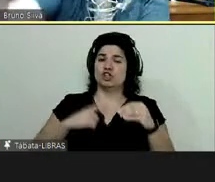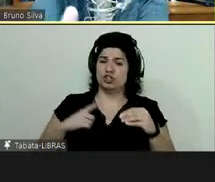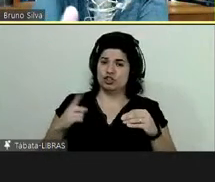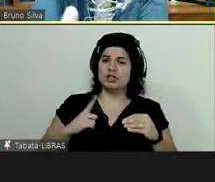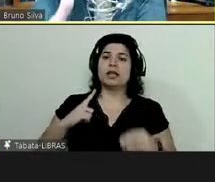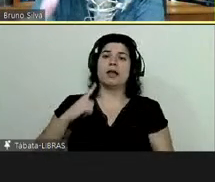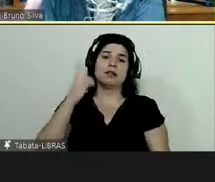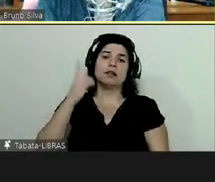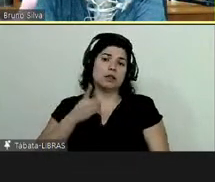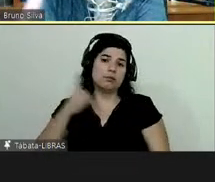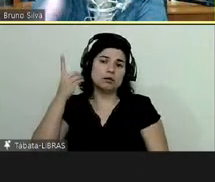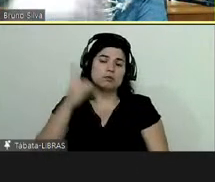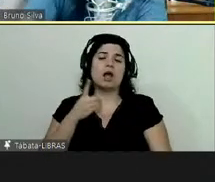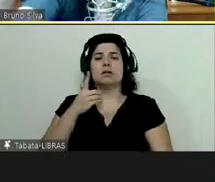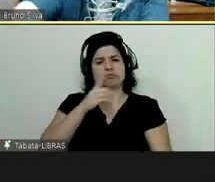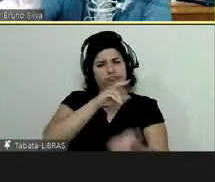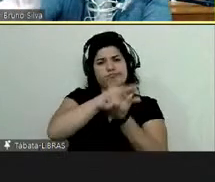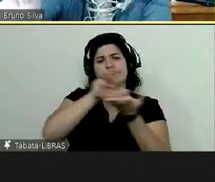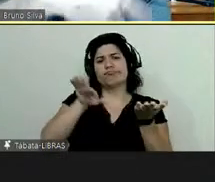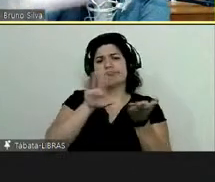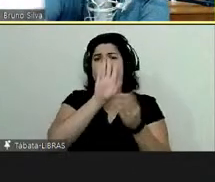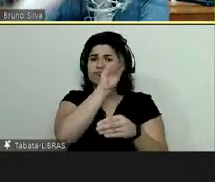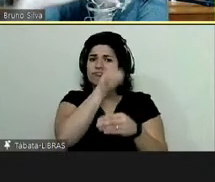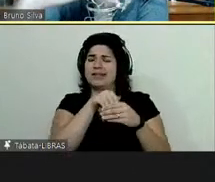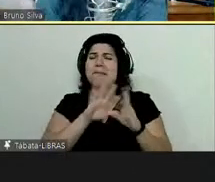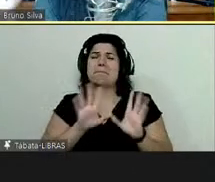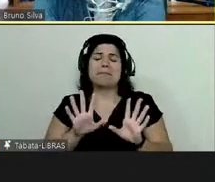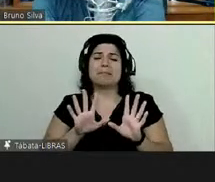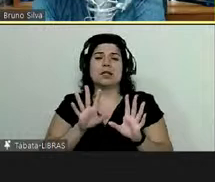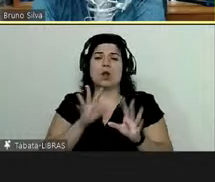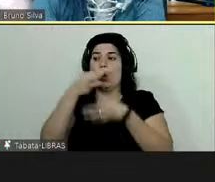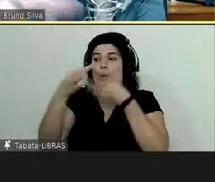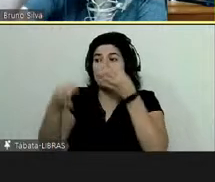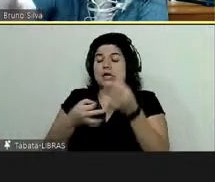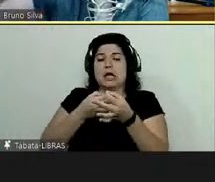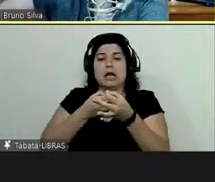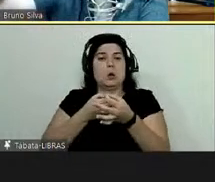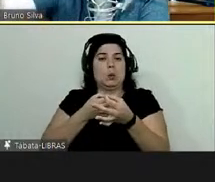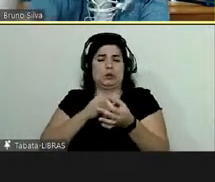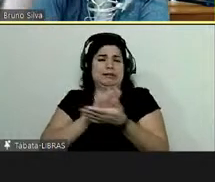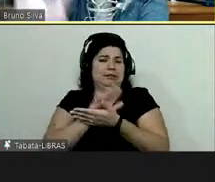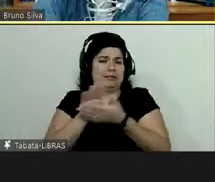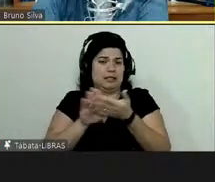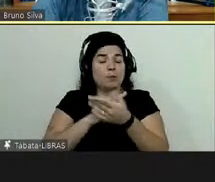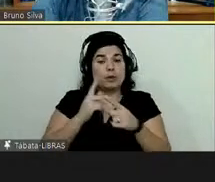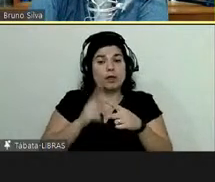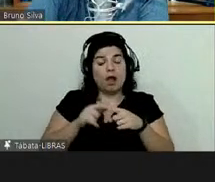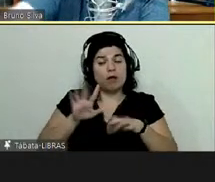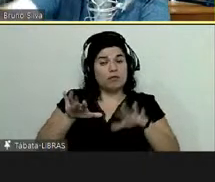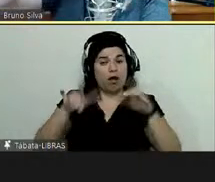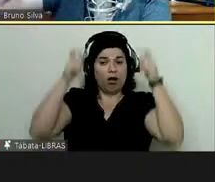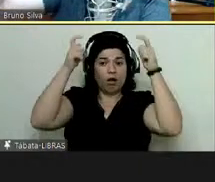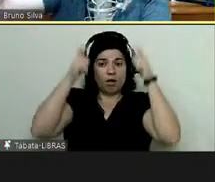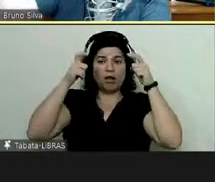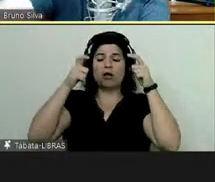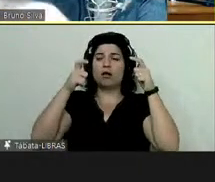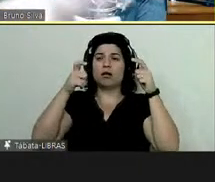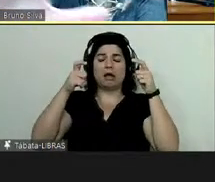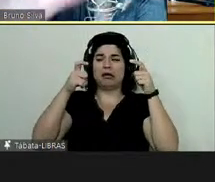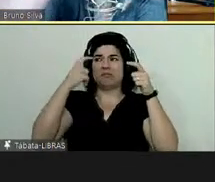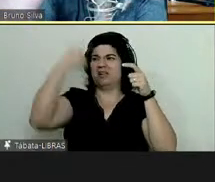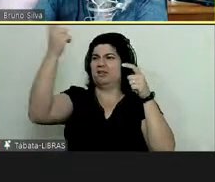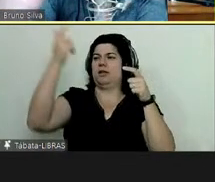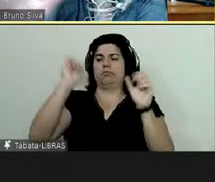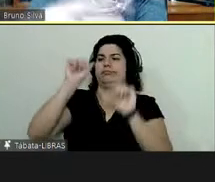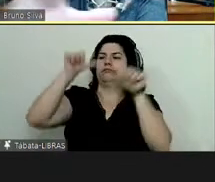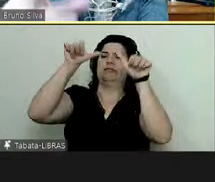deputados senadores imperiais máquina o outro habitava tanto né esse o Imperador acordasse com a cabeça virada e falou só hoje vai ser o